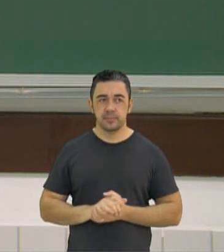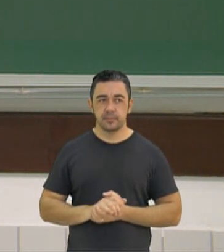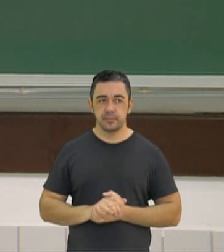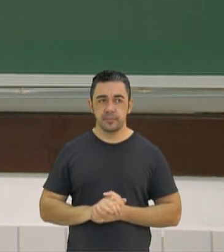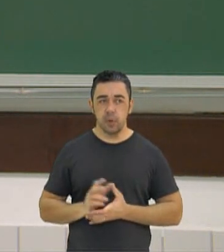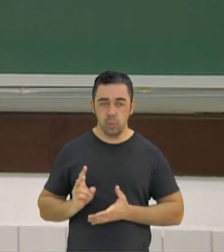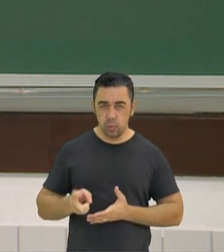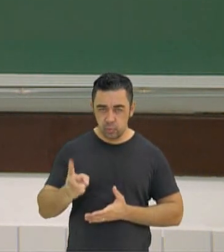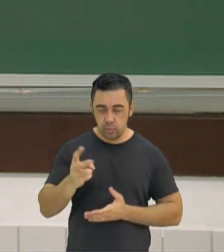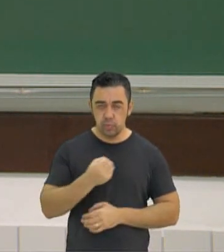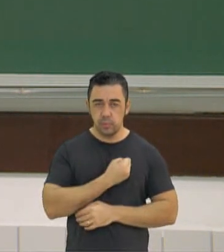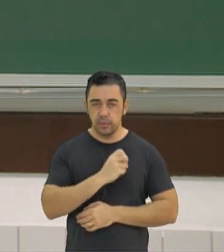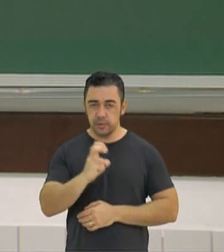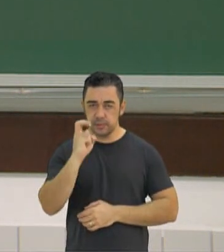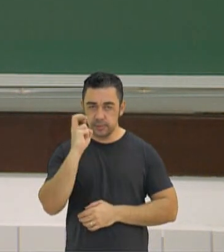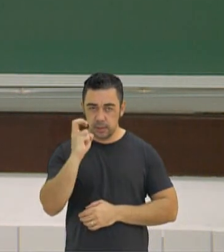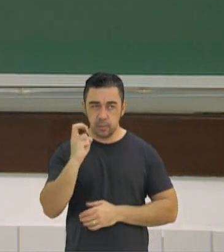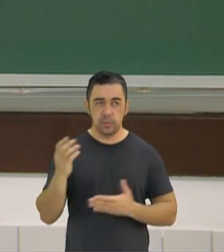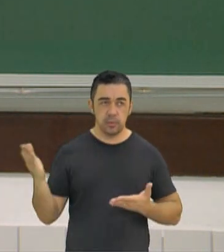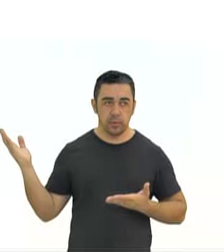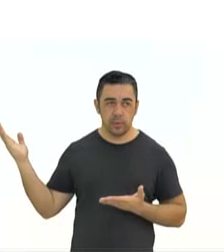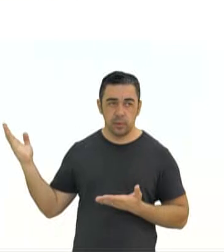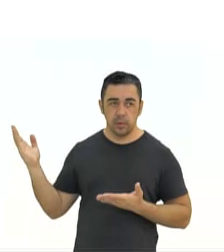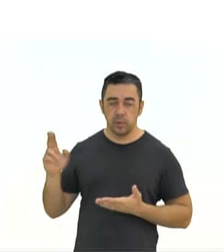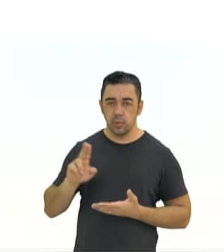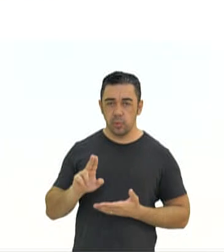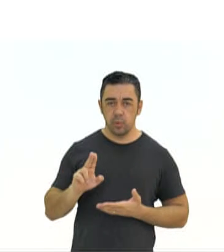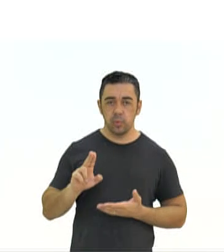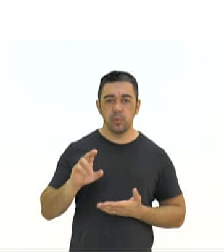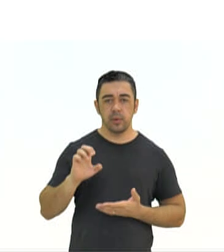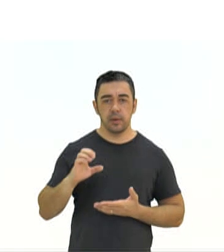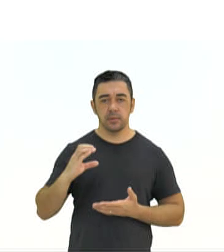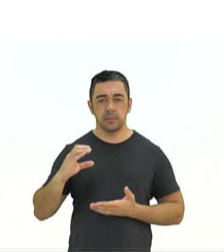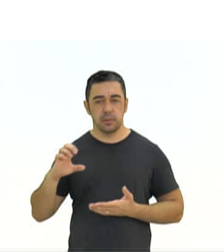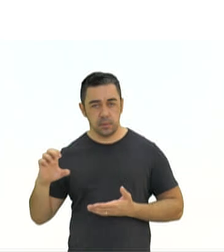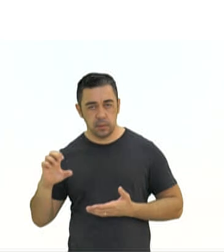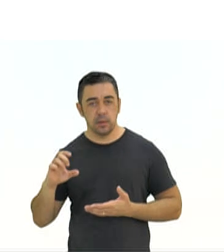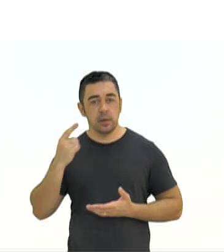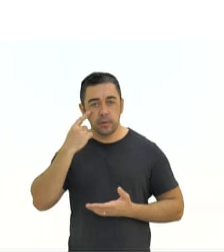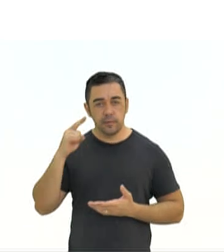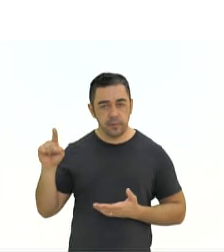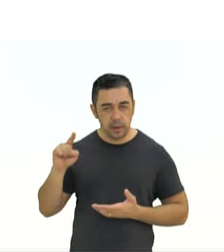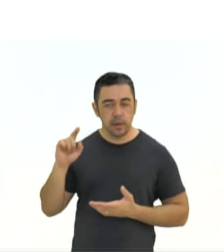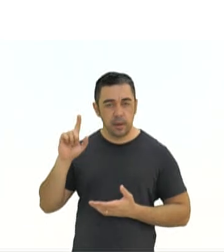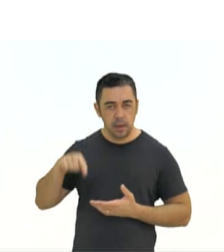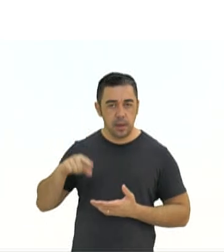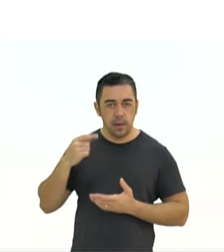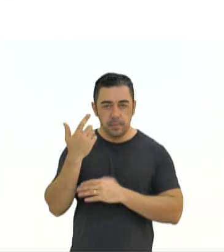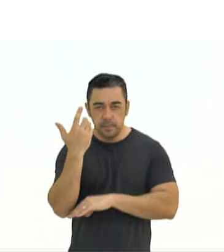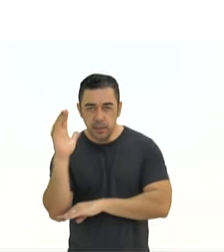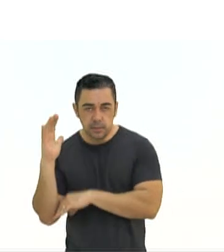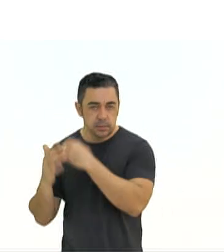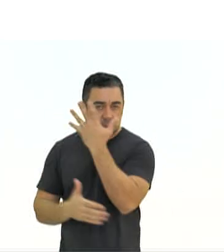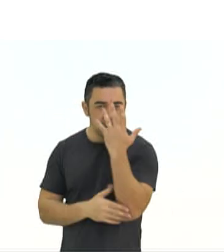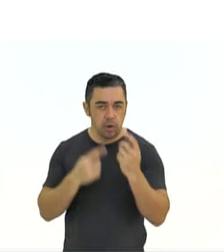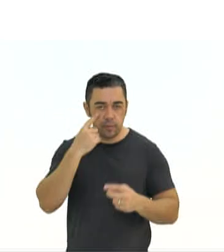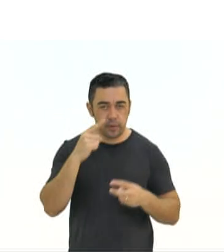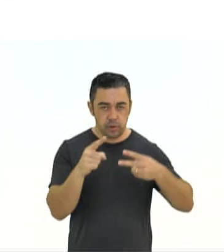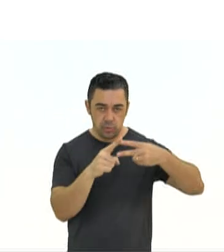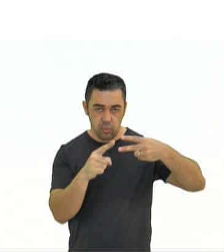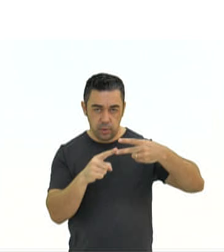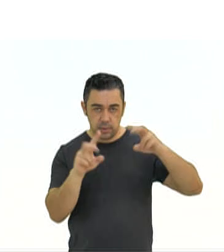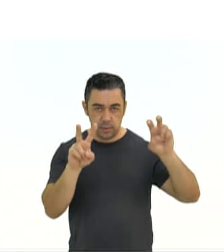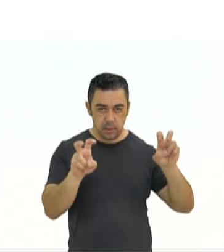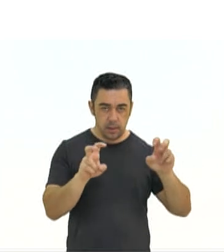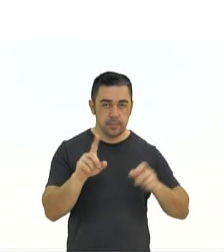Na continuação, mais uma questãozinha aí, dessa questão ambiental, vamos observar essas duas temáticas.